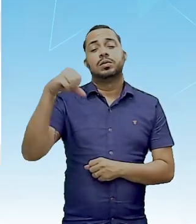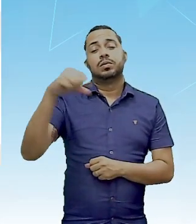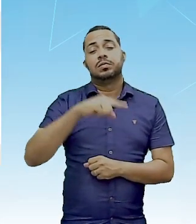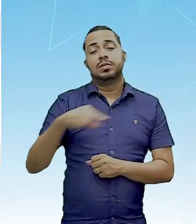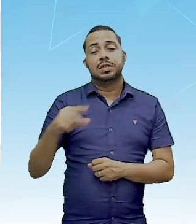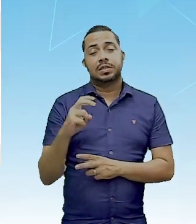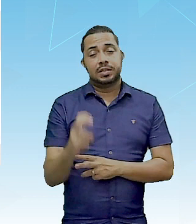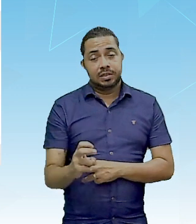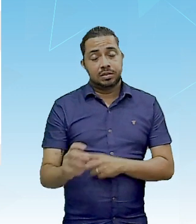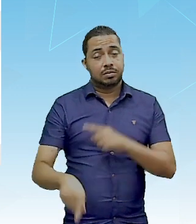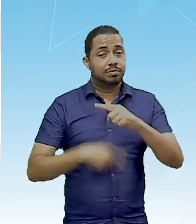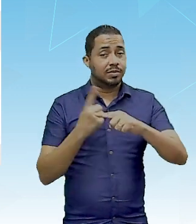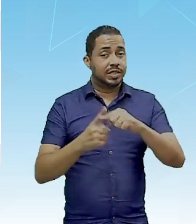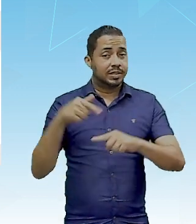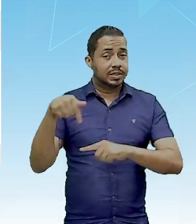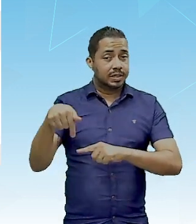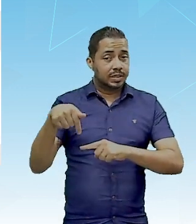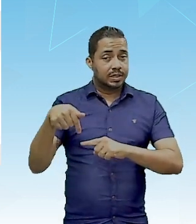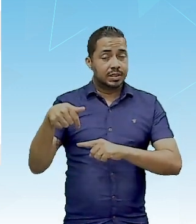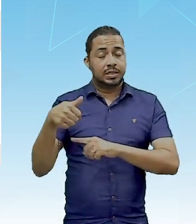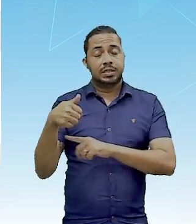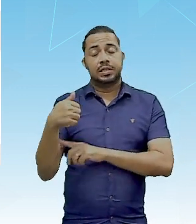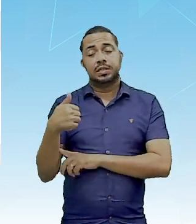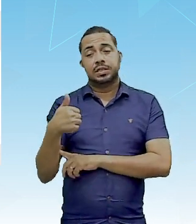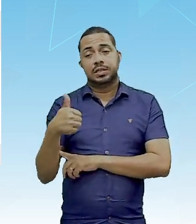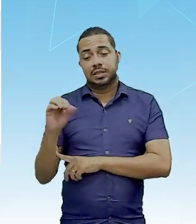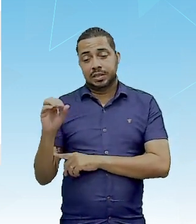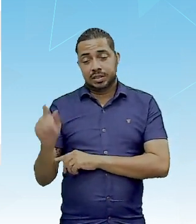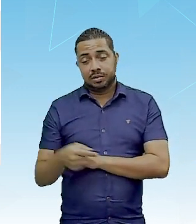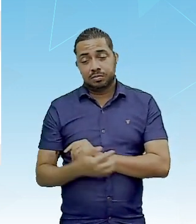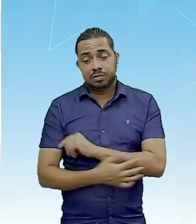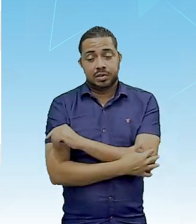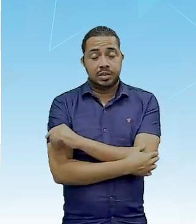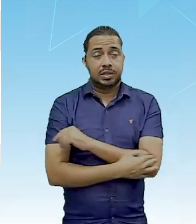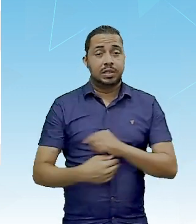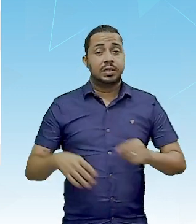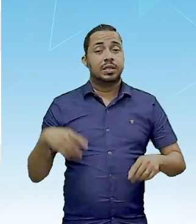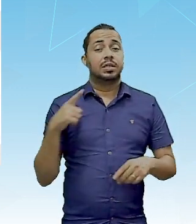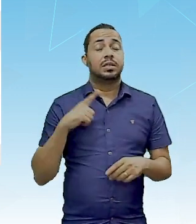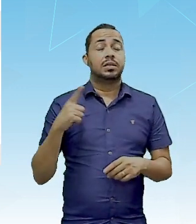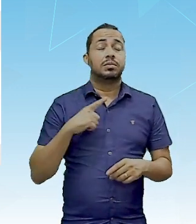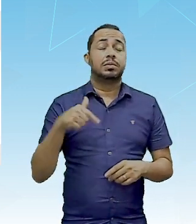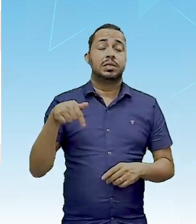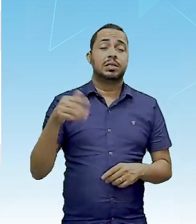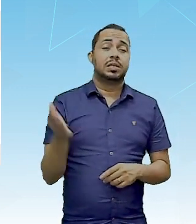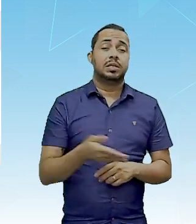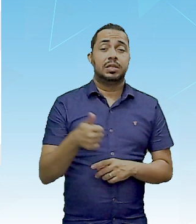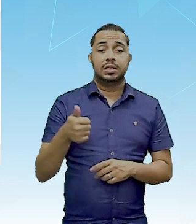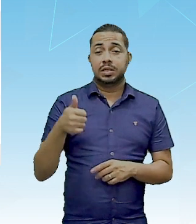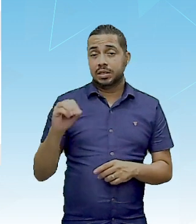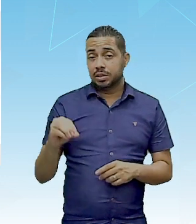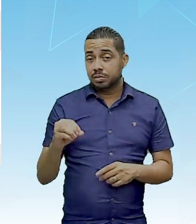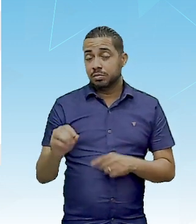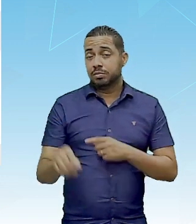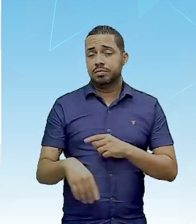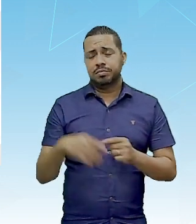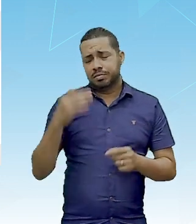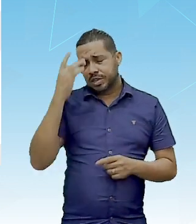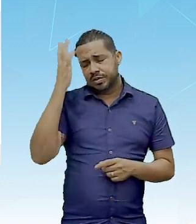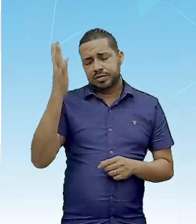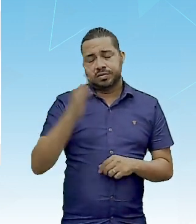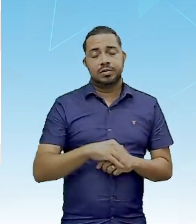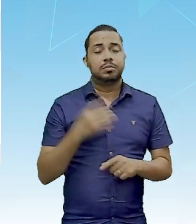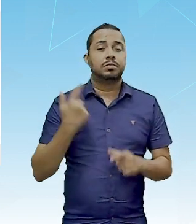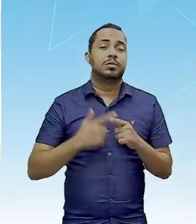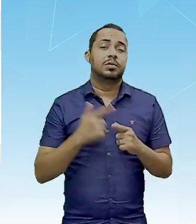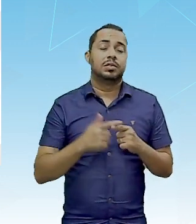quintos mais 7 décimos. Então, agora nós temos 9 quintos mais 7 décimos e fica mais fácil, né? Porque